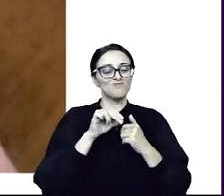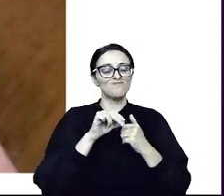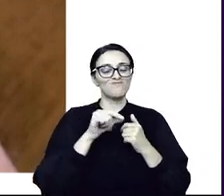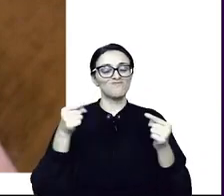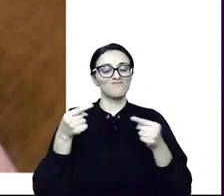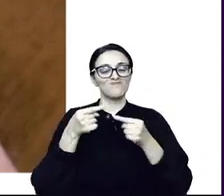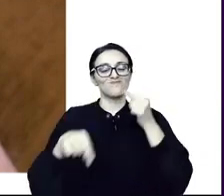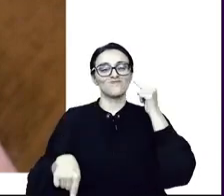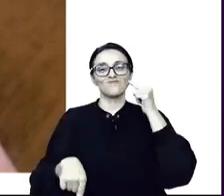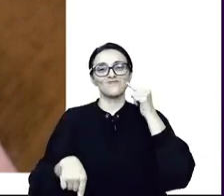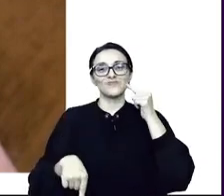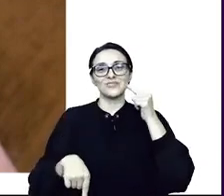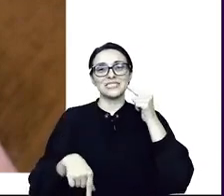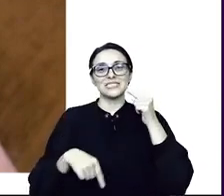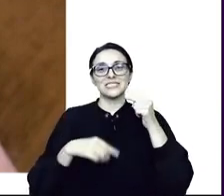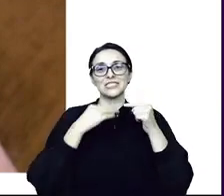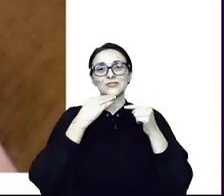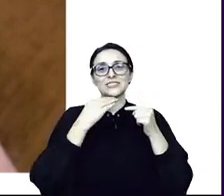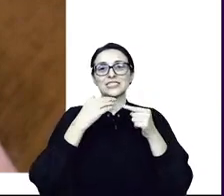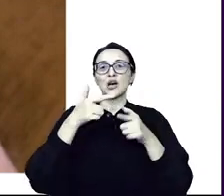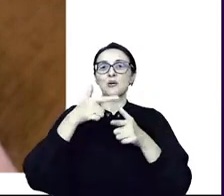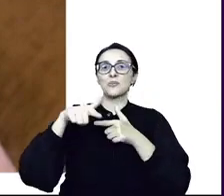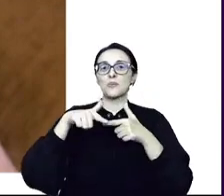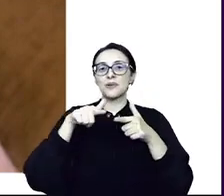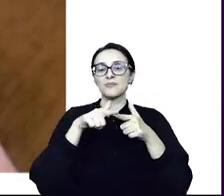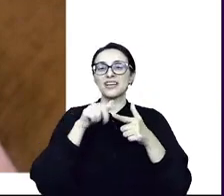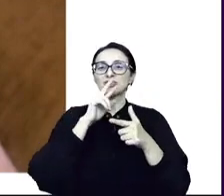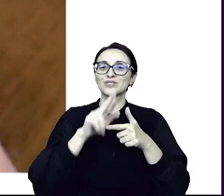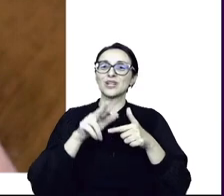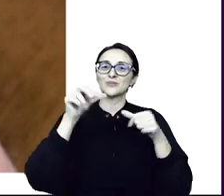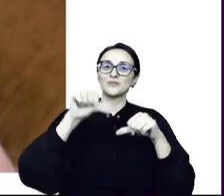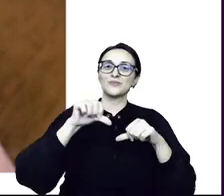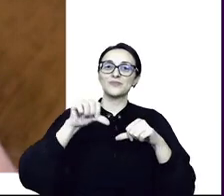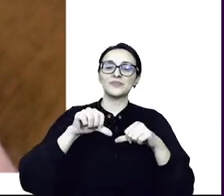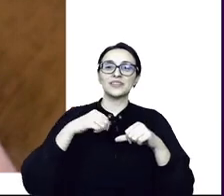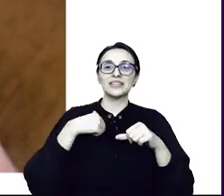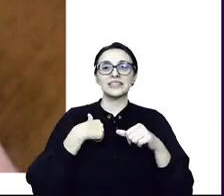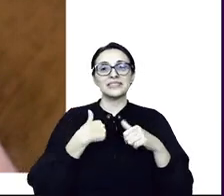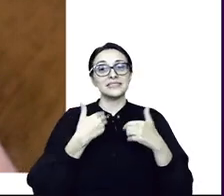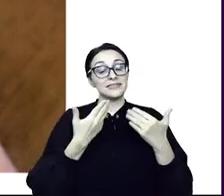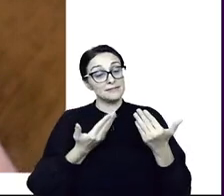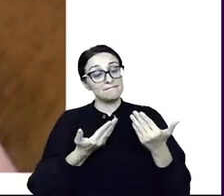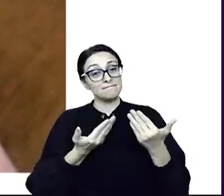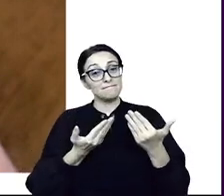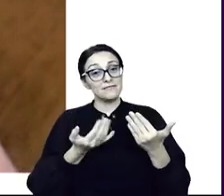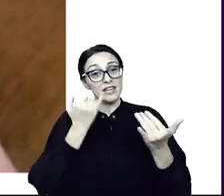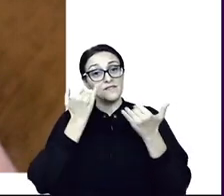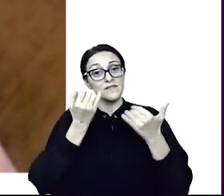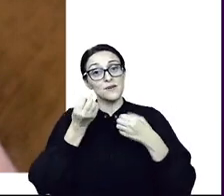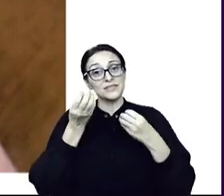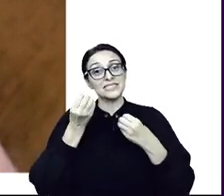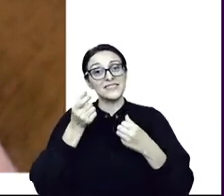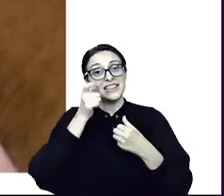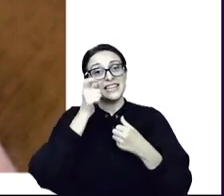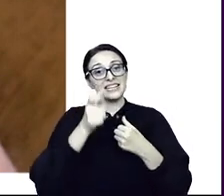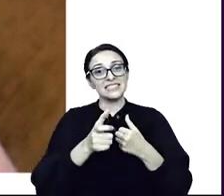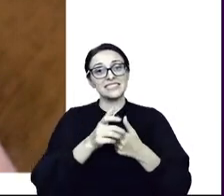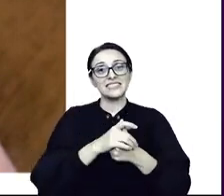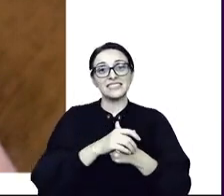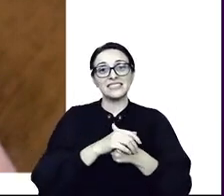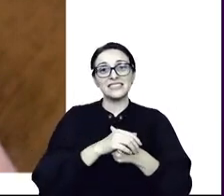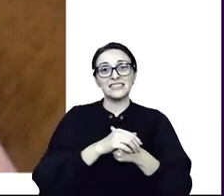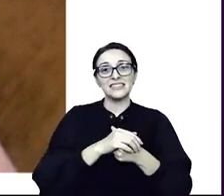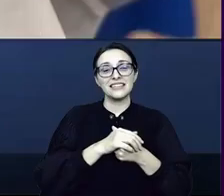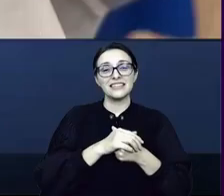as nossas... Esse que era o problema dos maus resultados, né? O trabalho do Zan vai trazer um dado interessante para a gente. Nicola, estão me